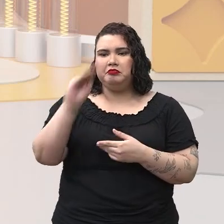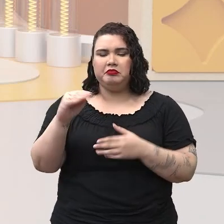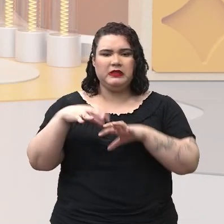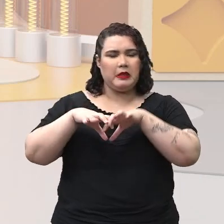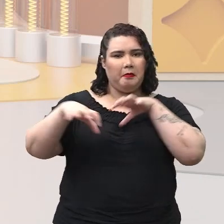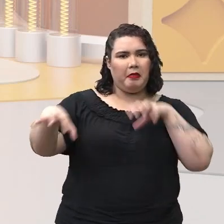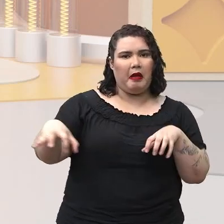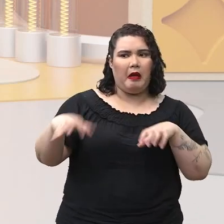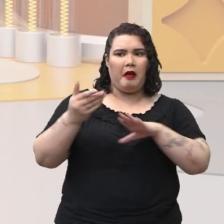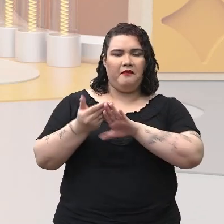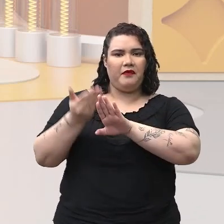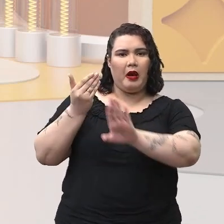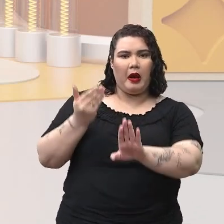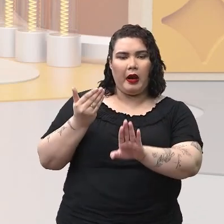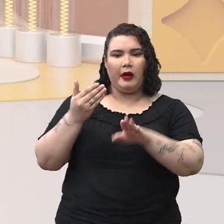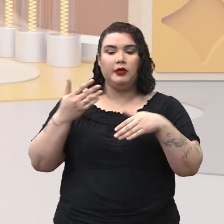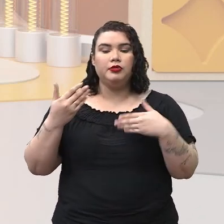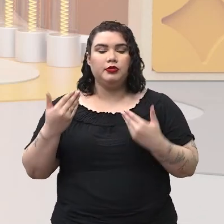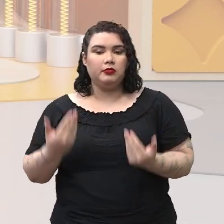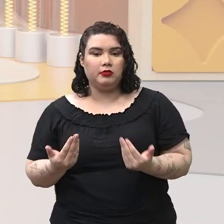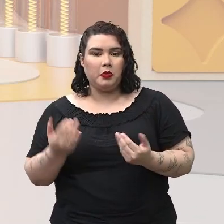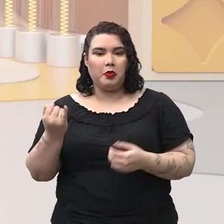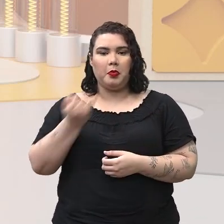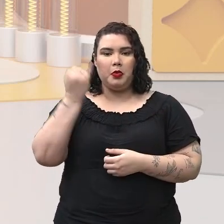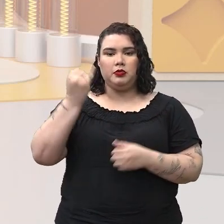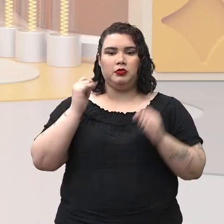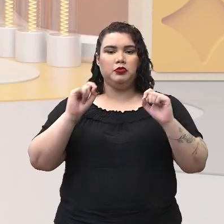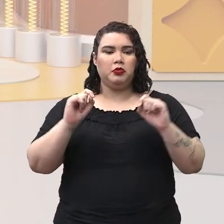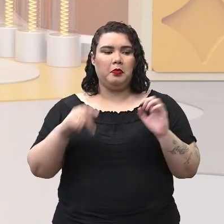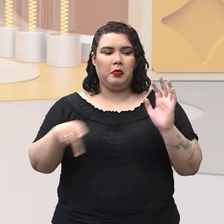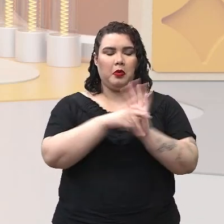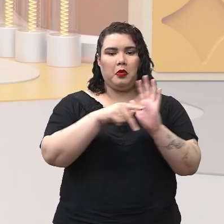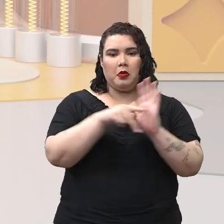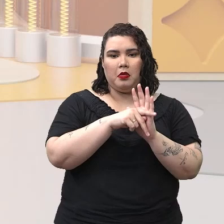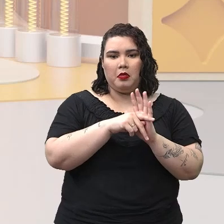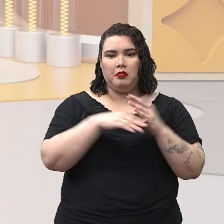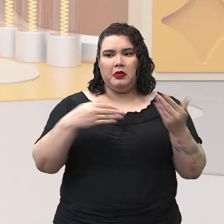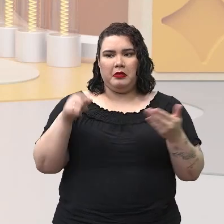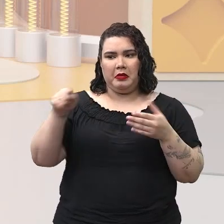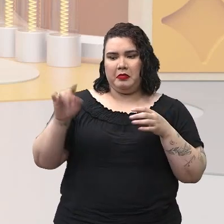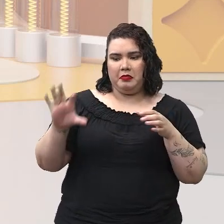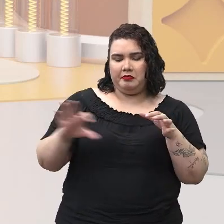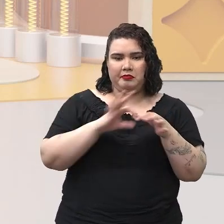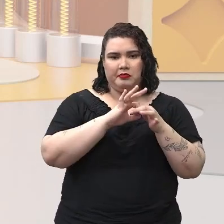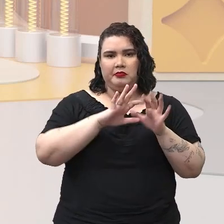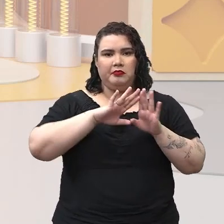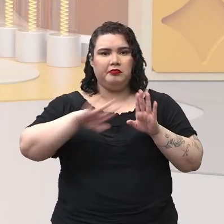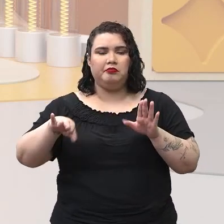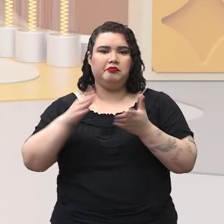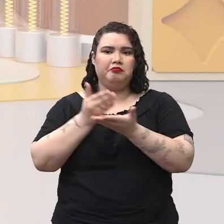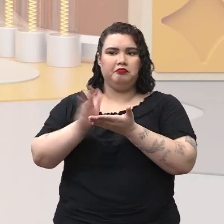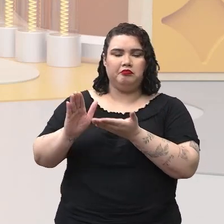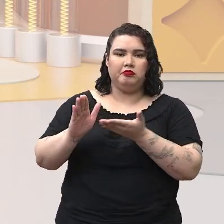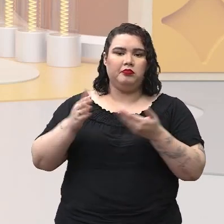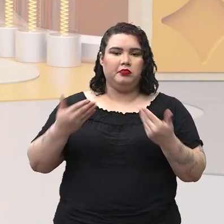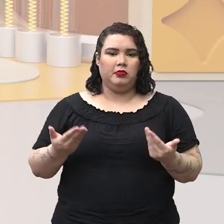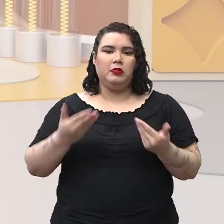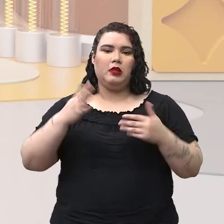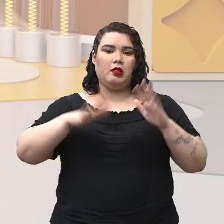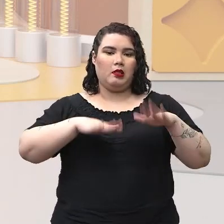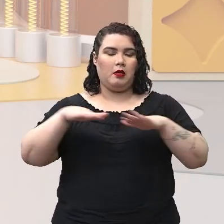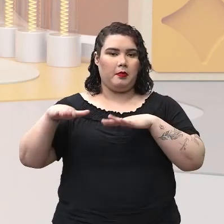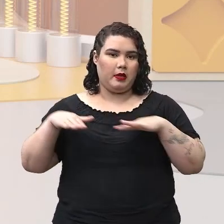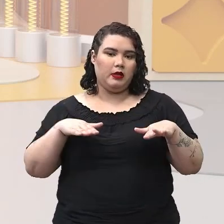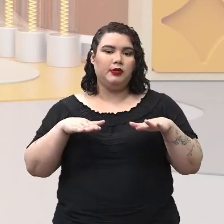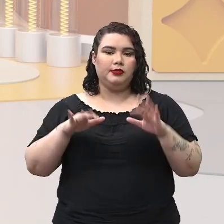separar mesmo, né? Separar, o que importa é isso aqui, né? Quem não pertence aqui é o meu grupo, não importa, não merece estar perto de mim, não sei